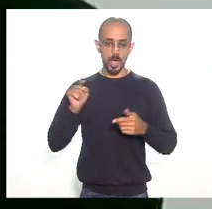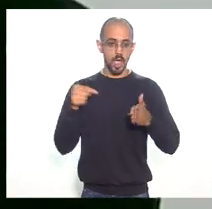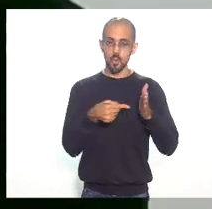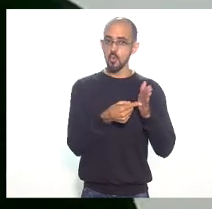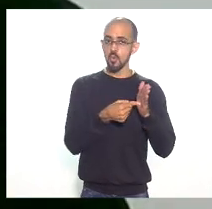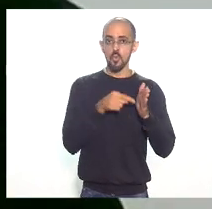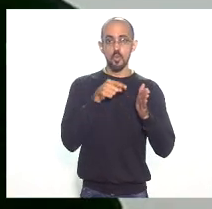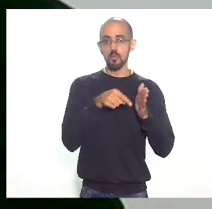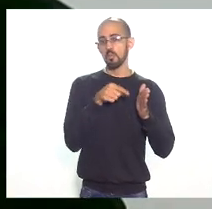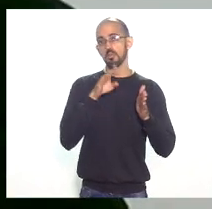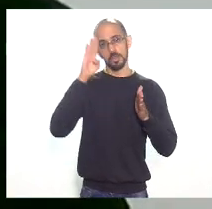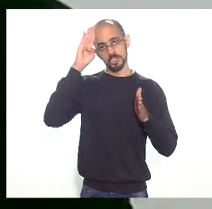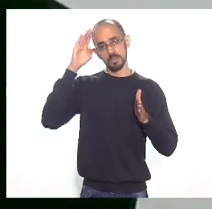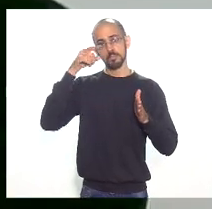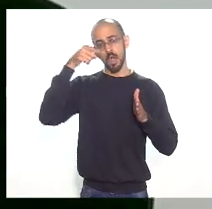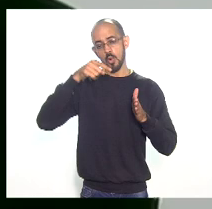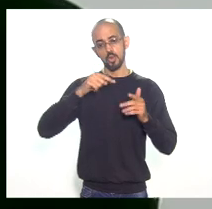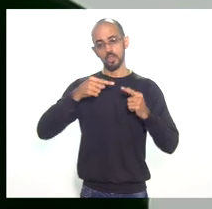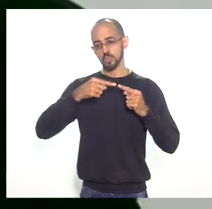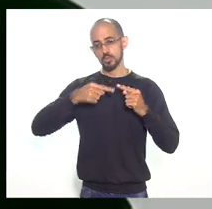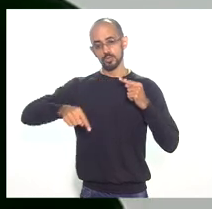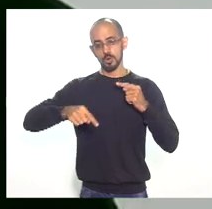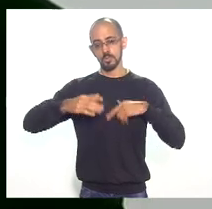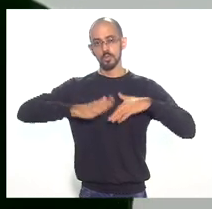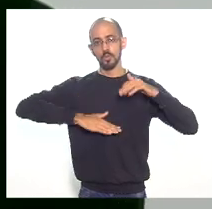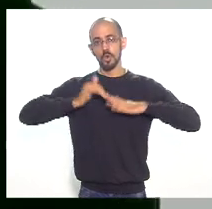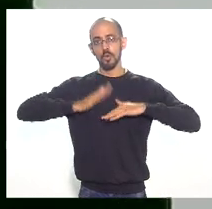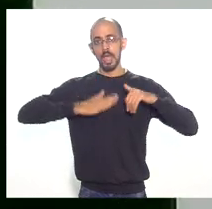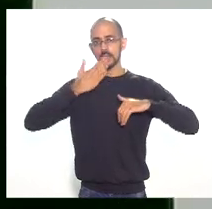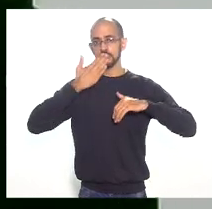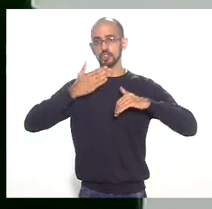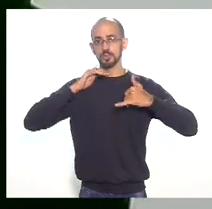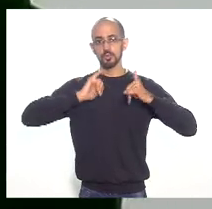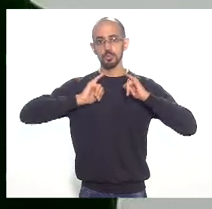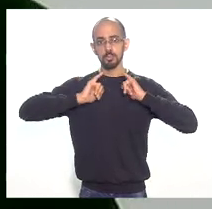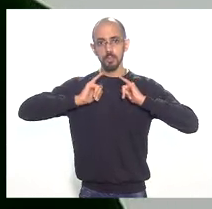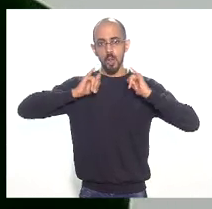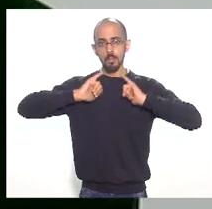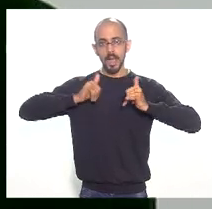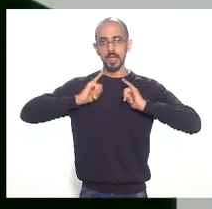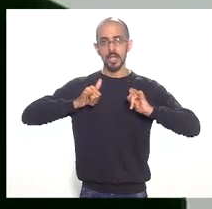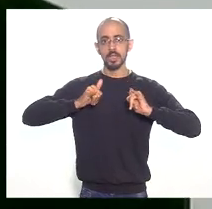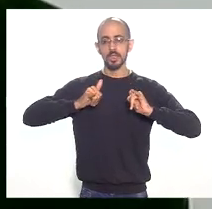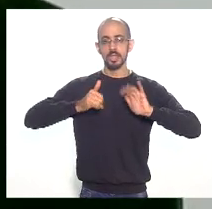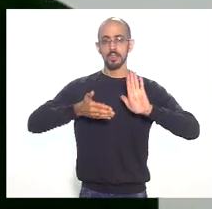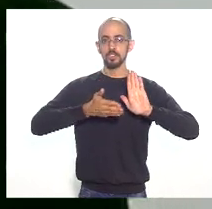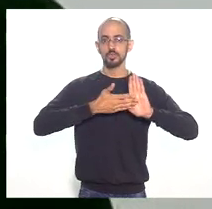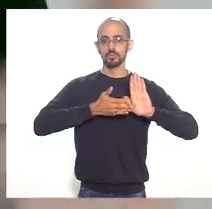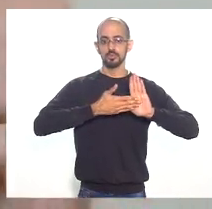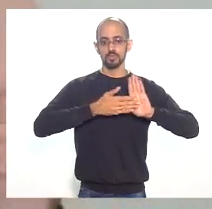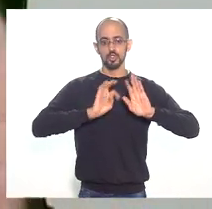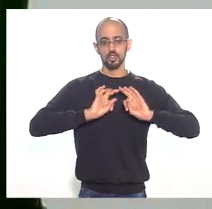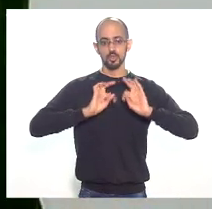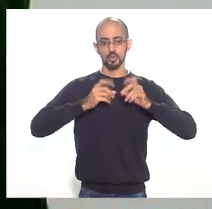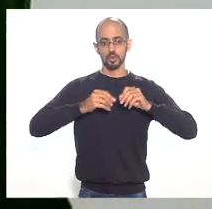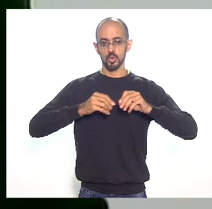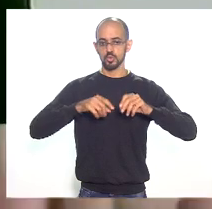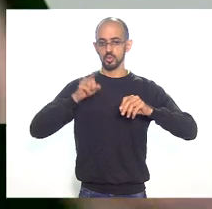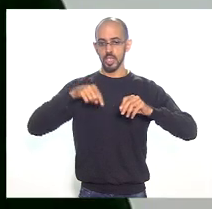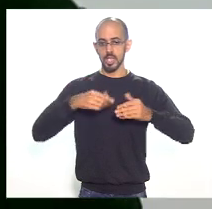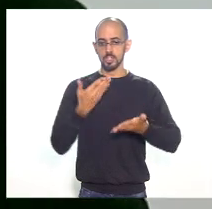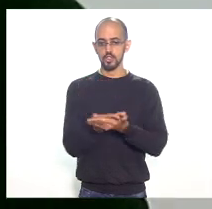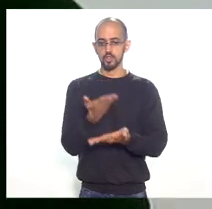caso aqui, nós estamos acolhendo e proibindo qualquer tipo de propaganda eleitoral em todos os bens públicos, em que incluem escola,